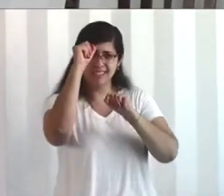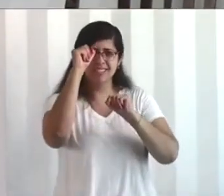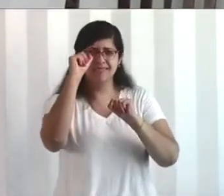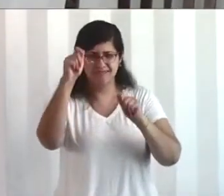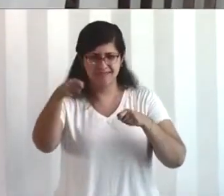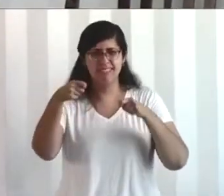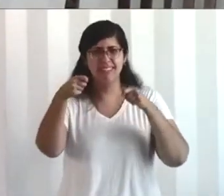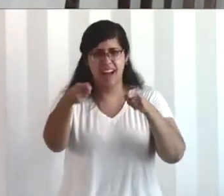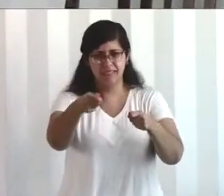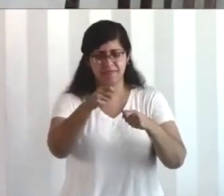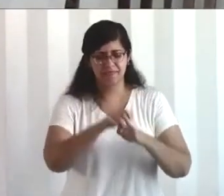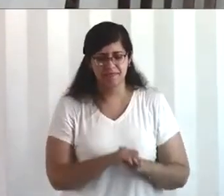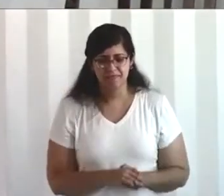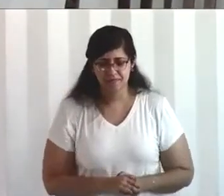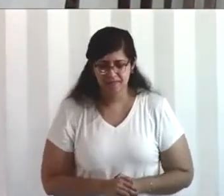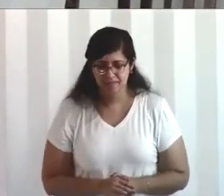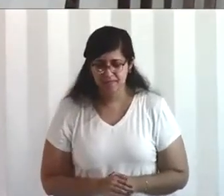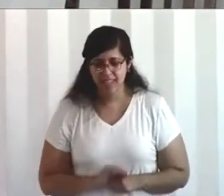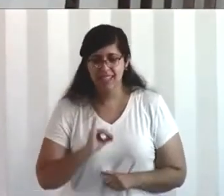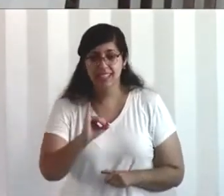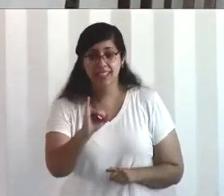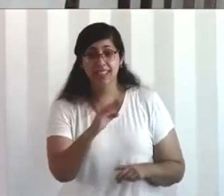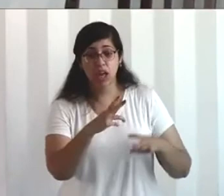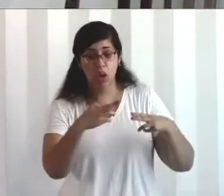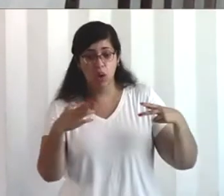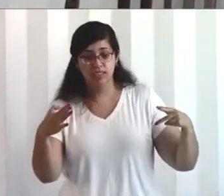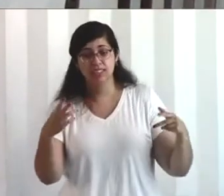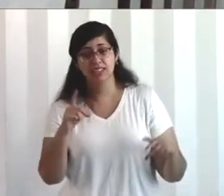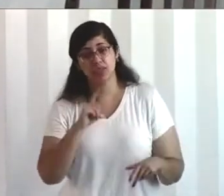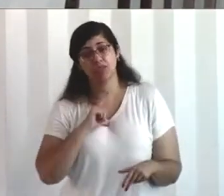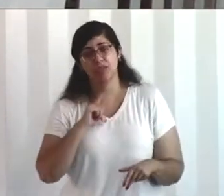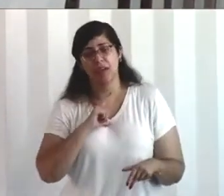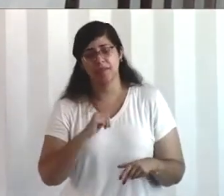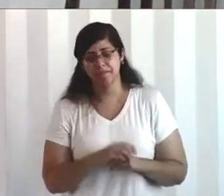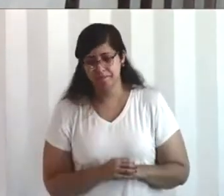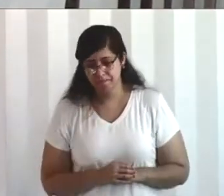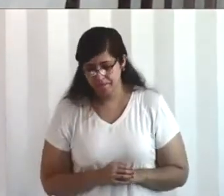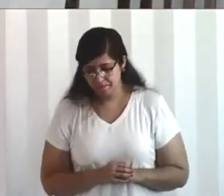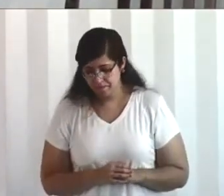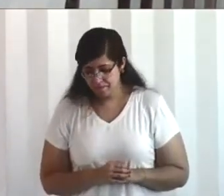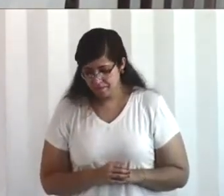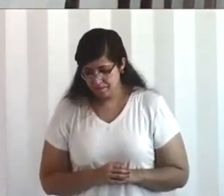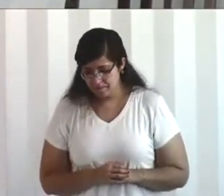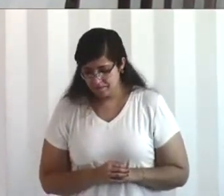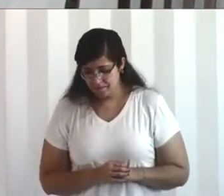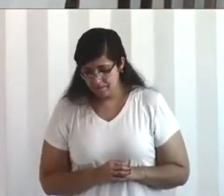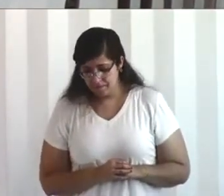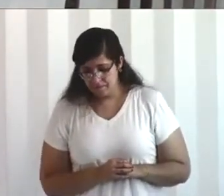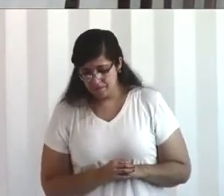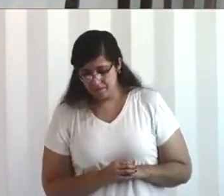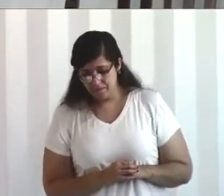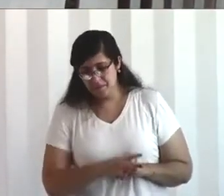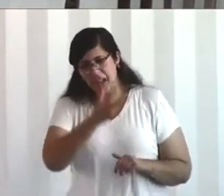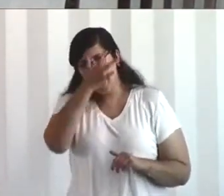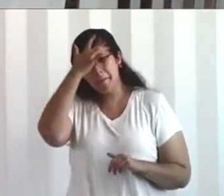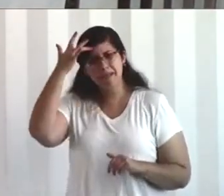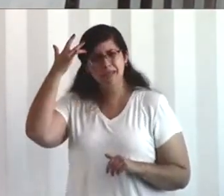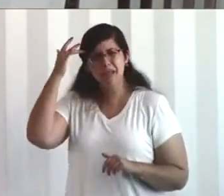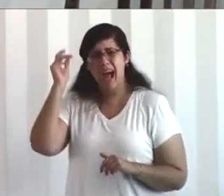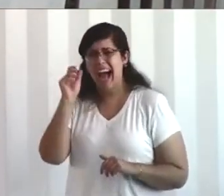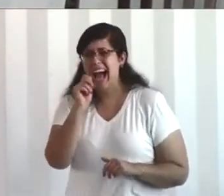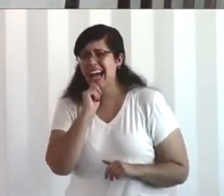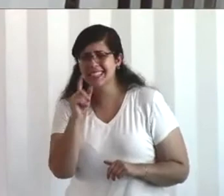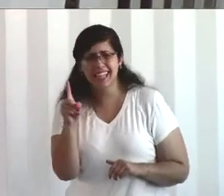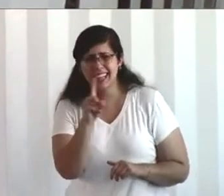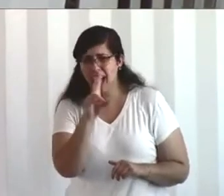porventura estiver ou soubermos que haja pessoas entre nós que ainda não receberam a fé verdadeira para